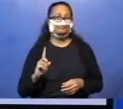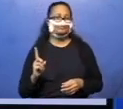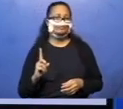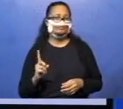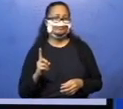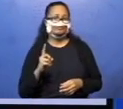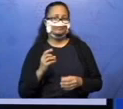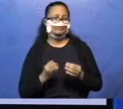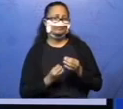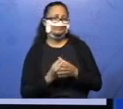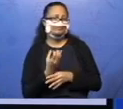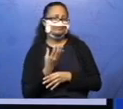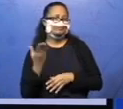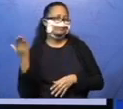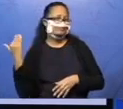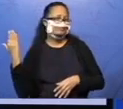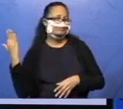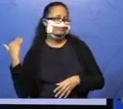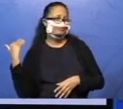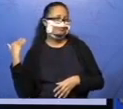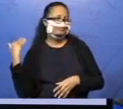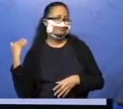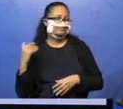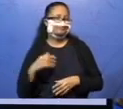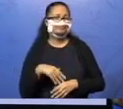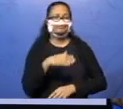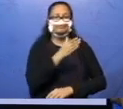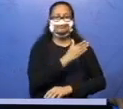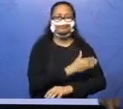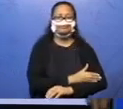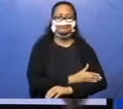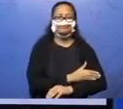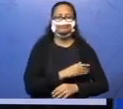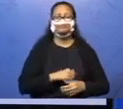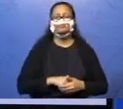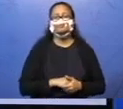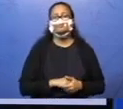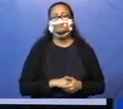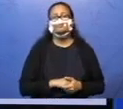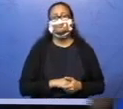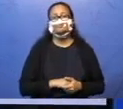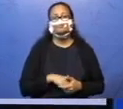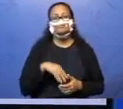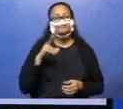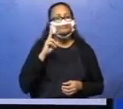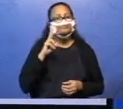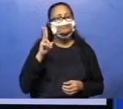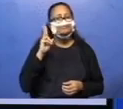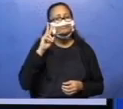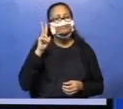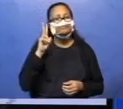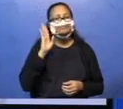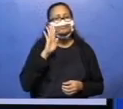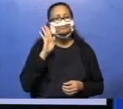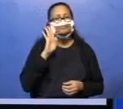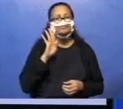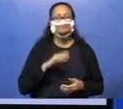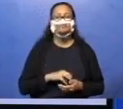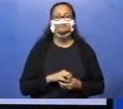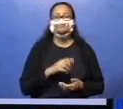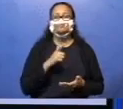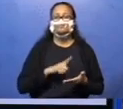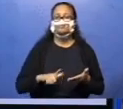que estavam lá na época da caverna. Vocês acreditam nisso? Que legal! Continuando o